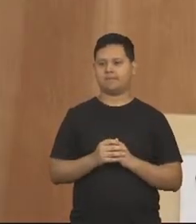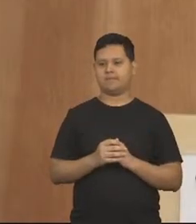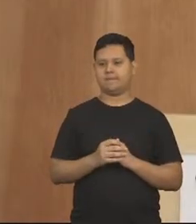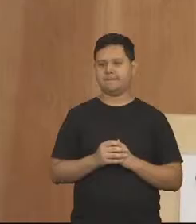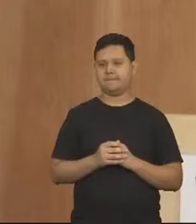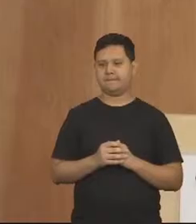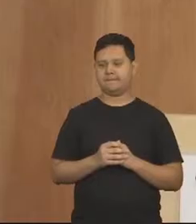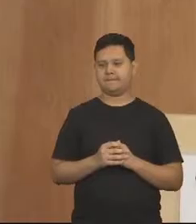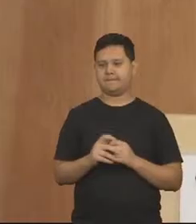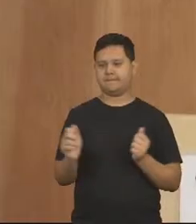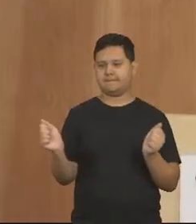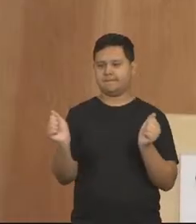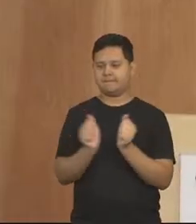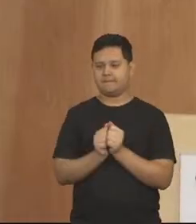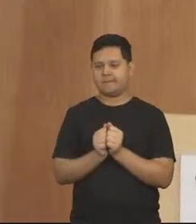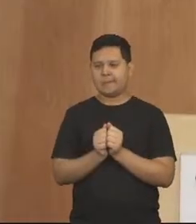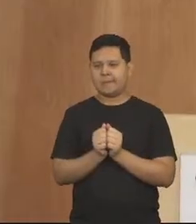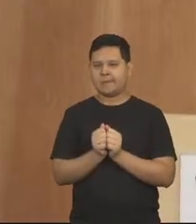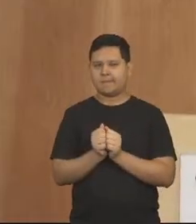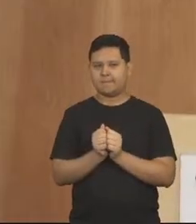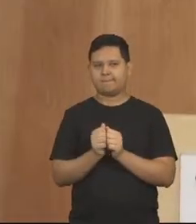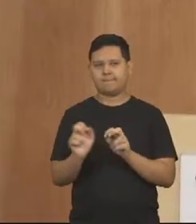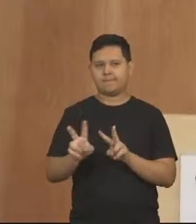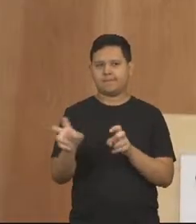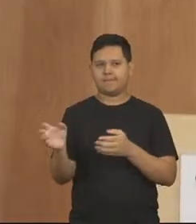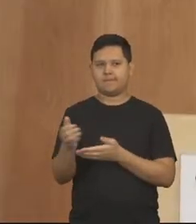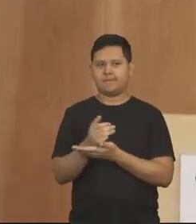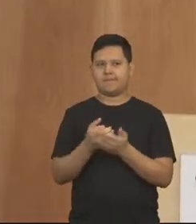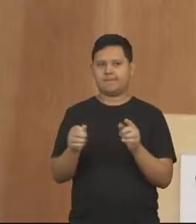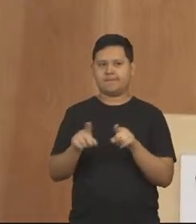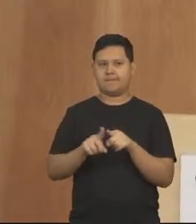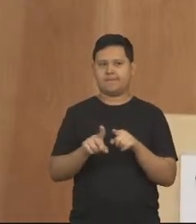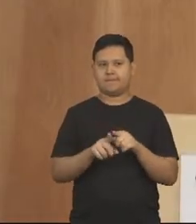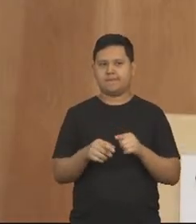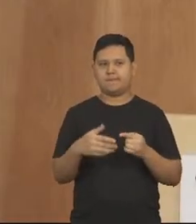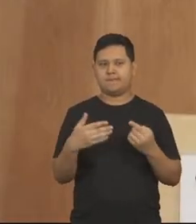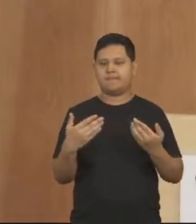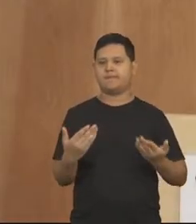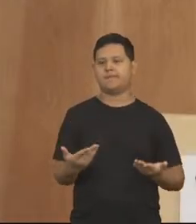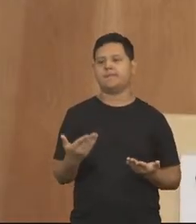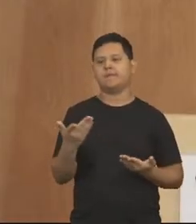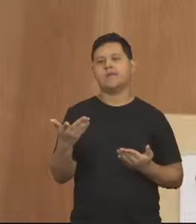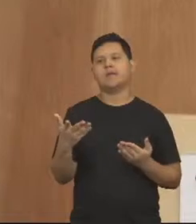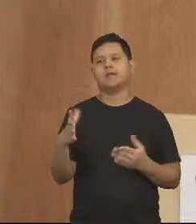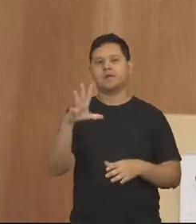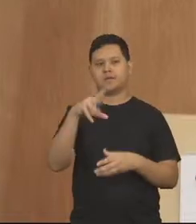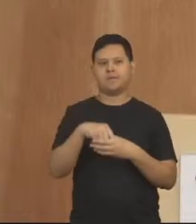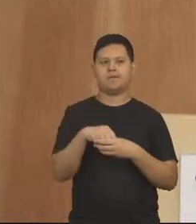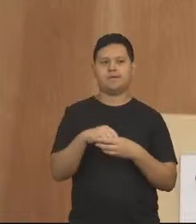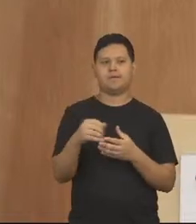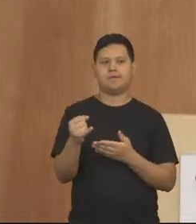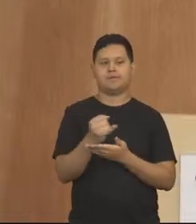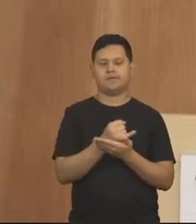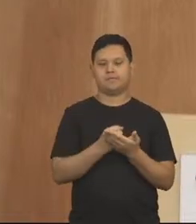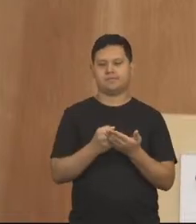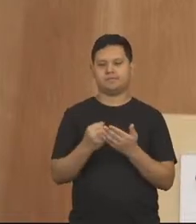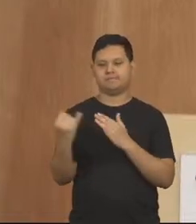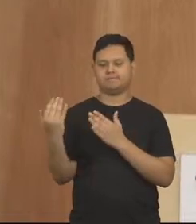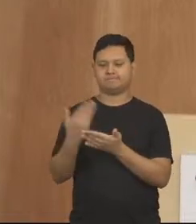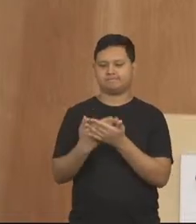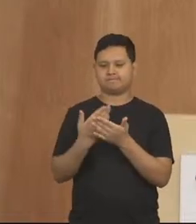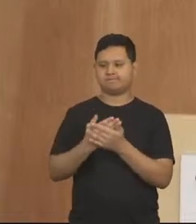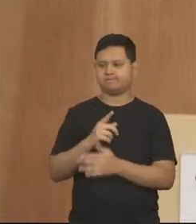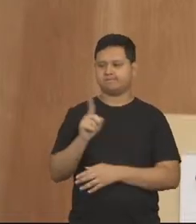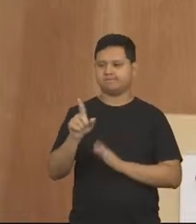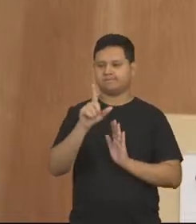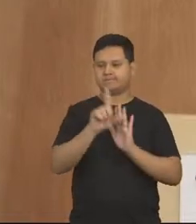das entidades fazerem essa captação. E dentro desses estudos que nós fizemos, lá